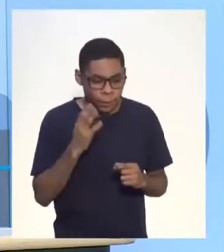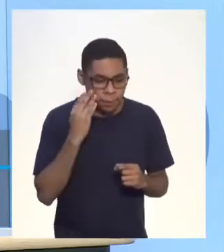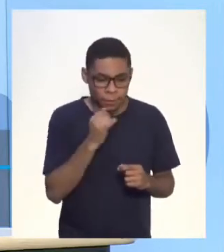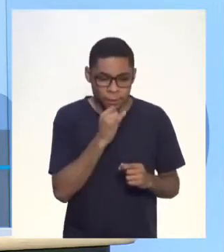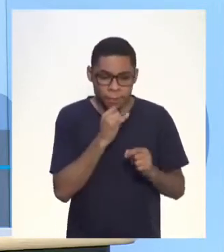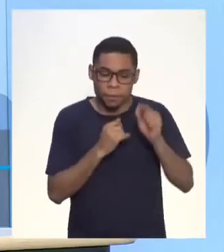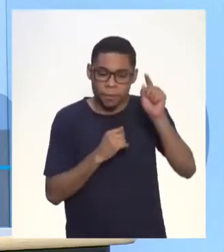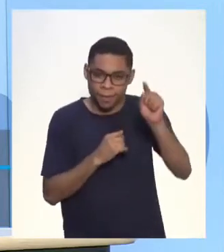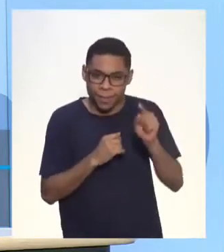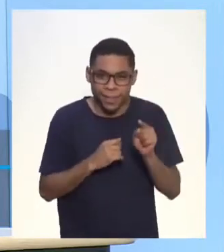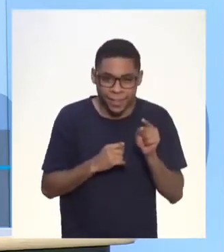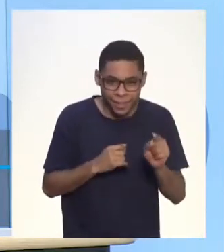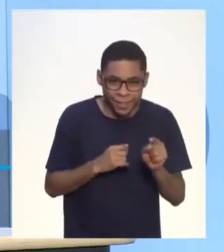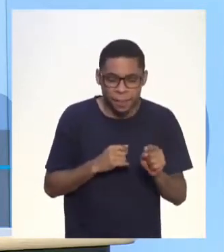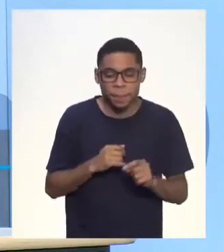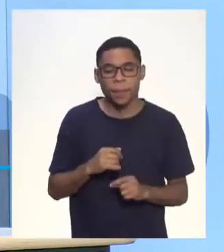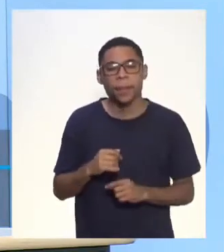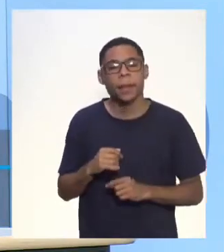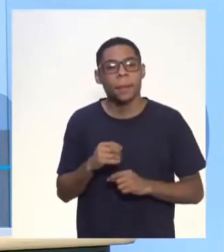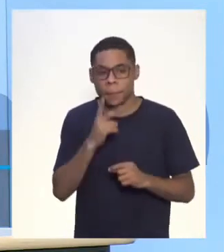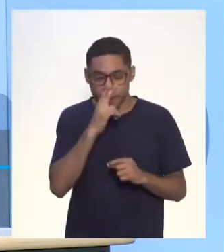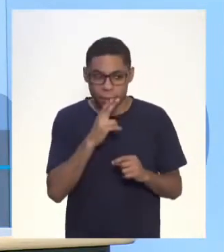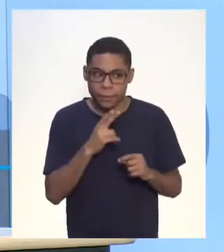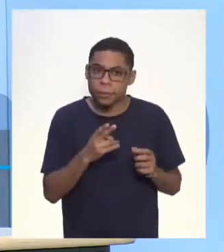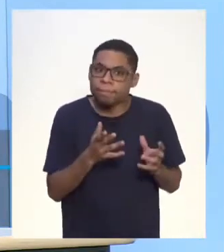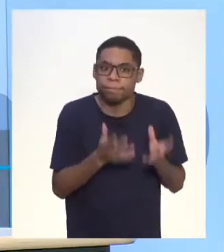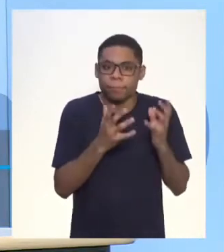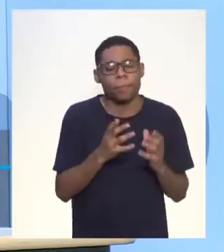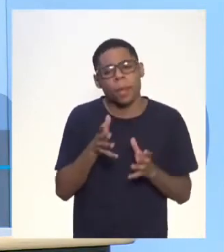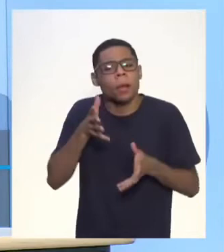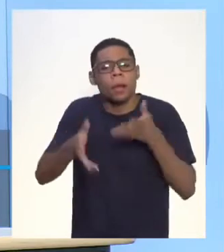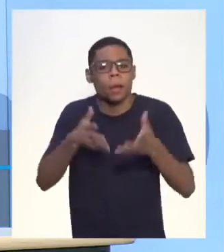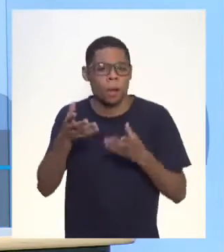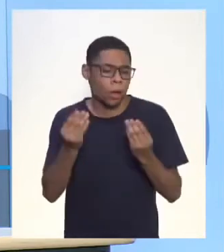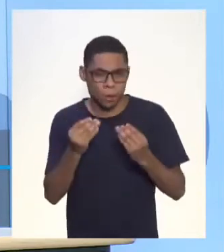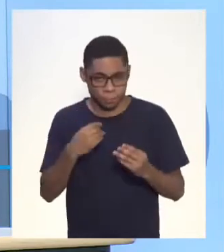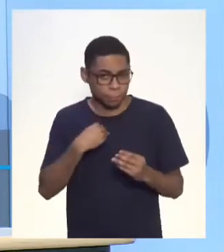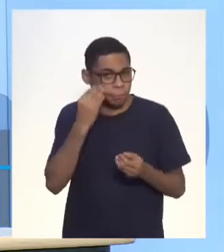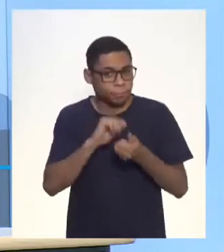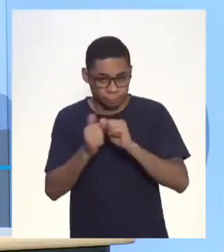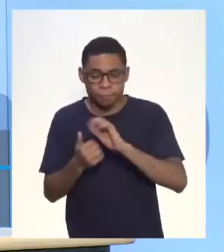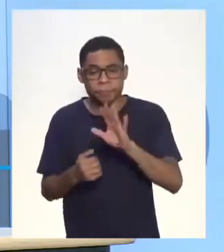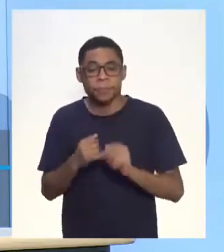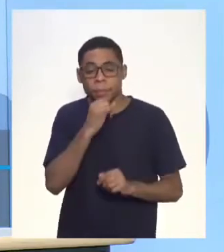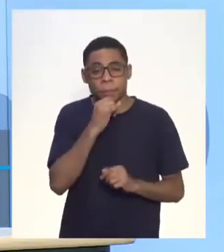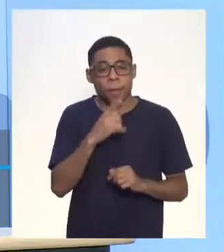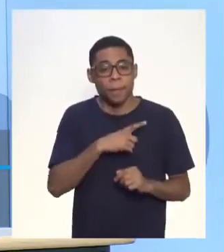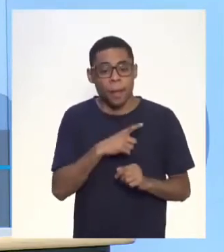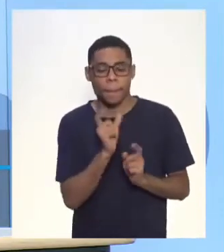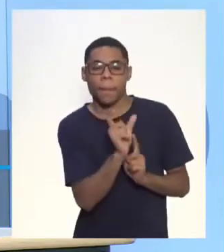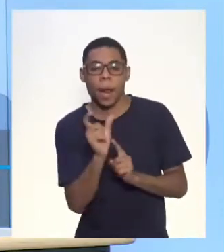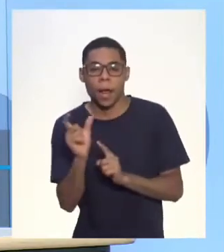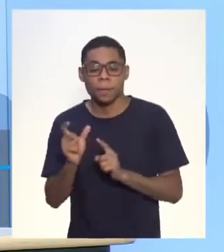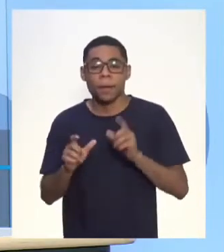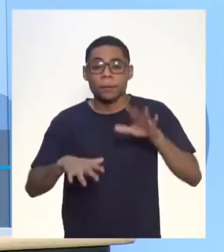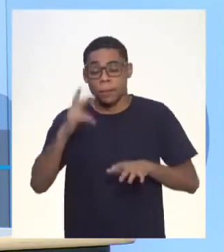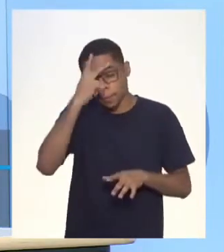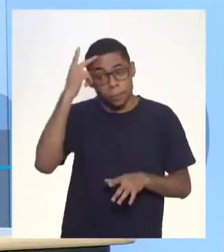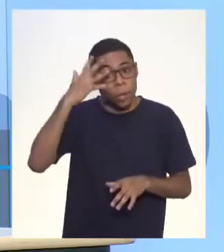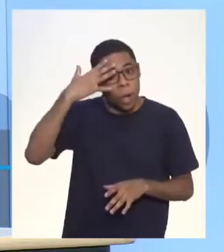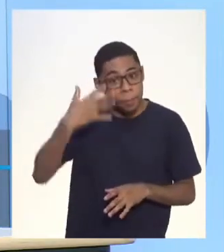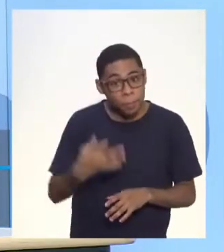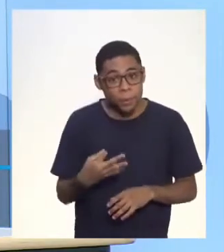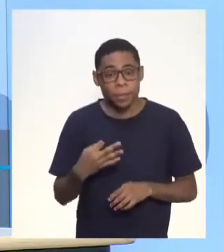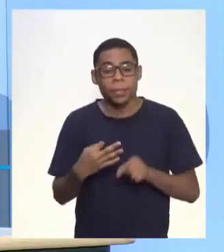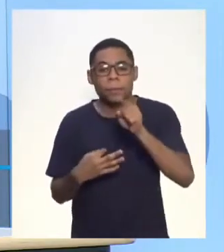ler de forma assim muito clara, prestar bastante atenção na articulação das palavras, né, para que as pessoas compreendam o que você